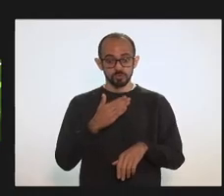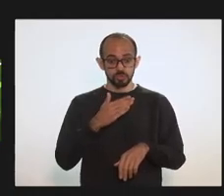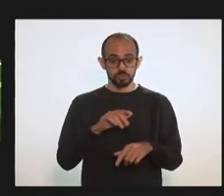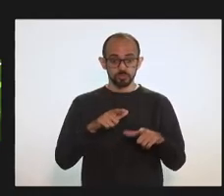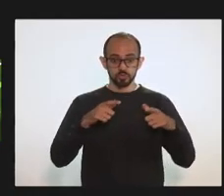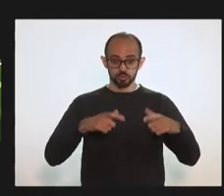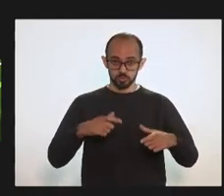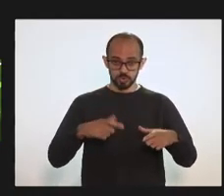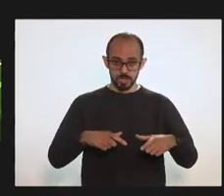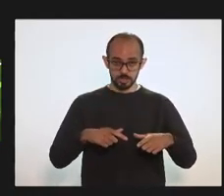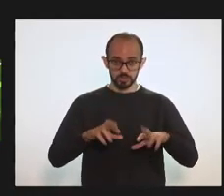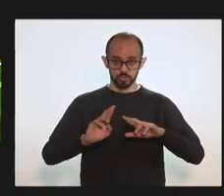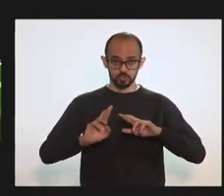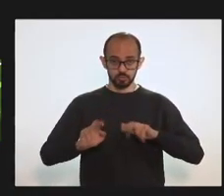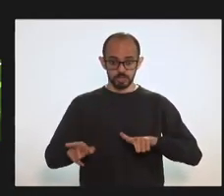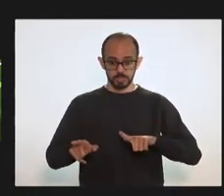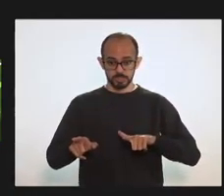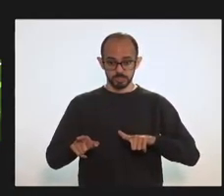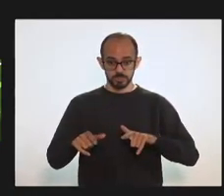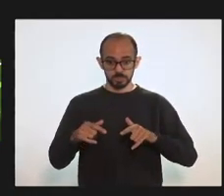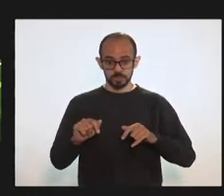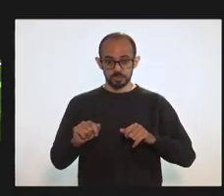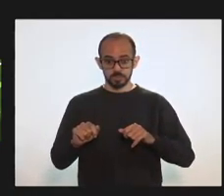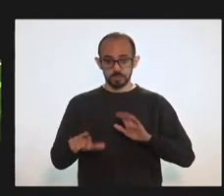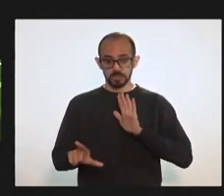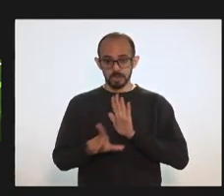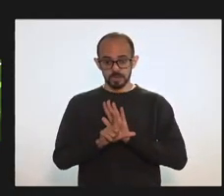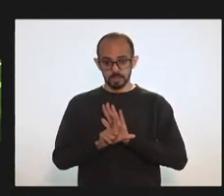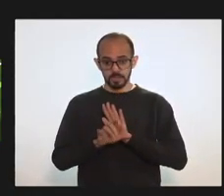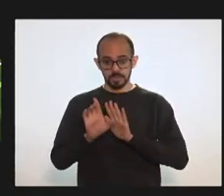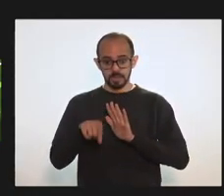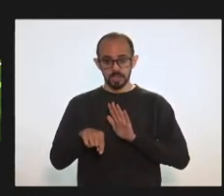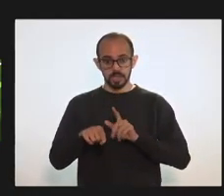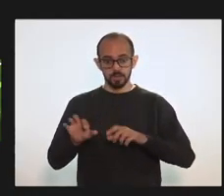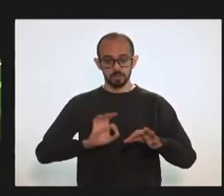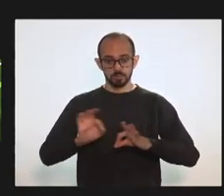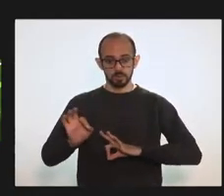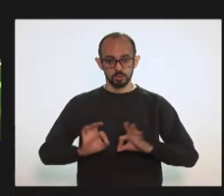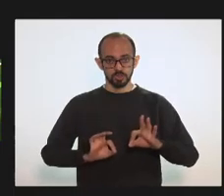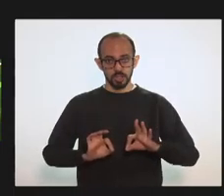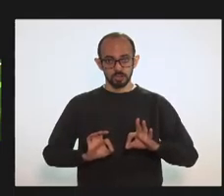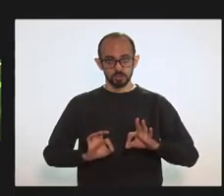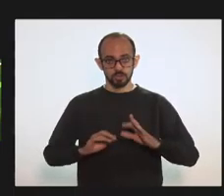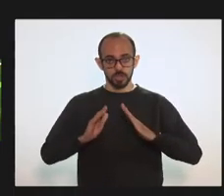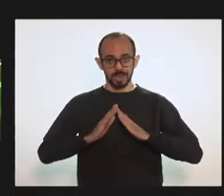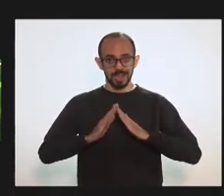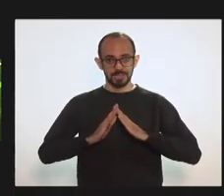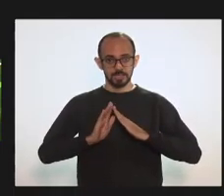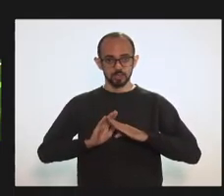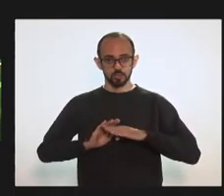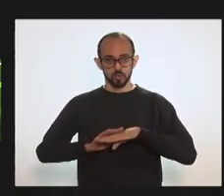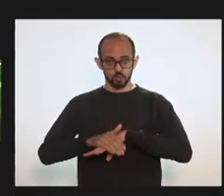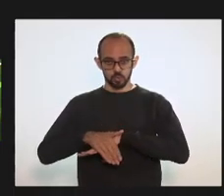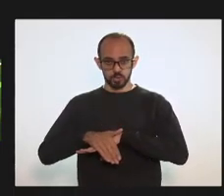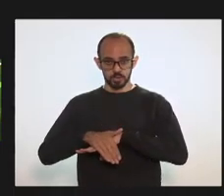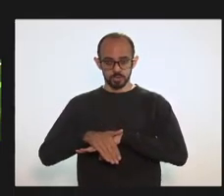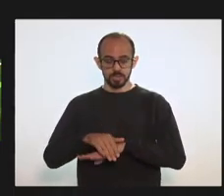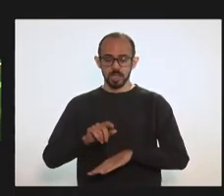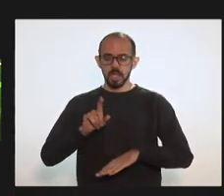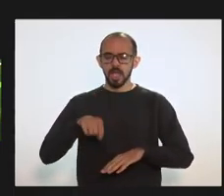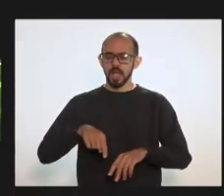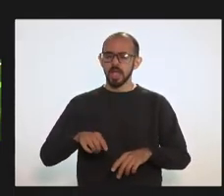preservativo masculino e feminino, os dois. Só para dizer que isso é lei. E, no caso, é obrigado. Mas isso